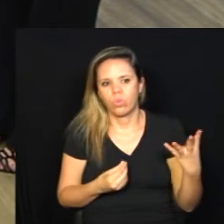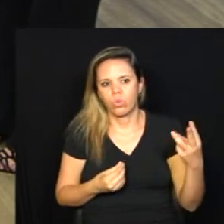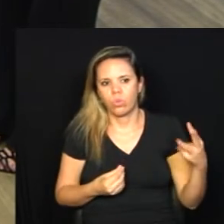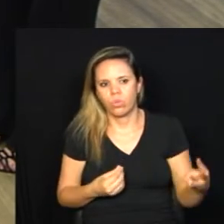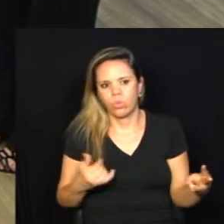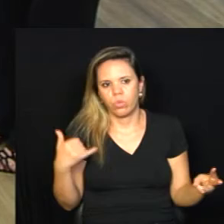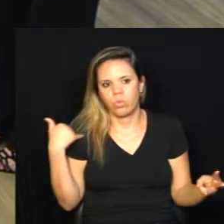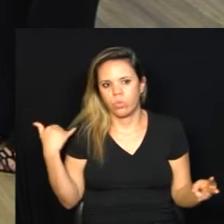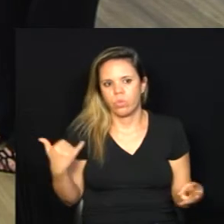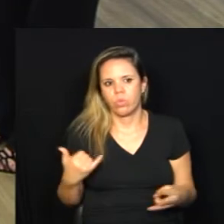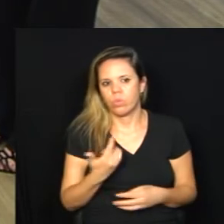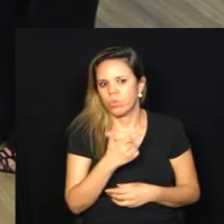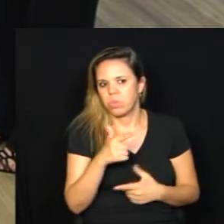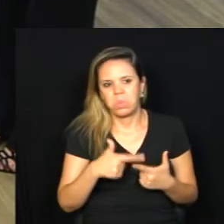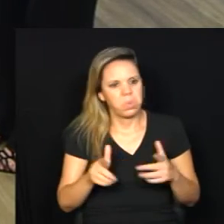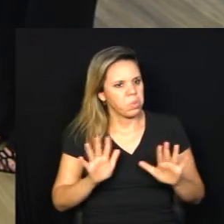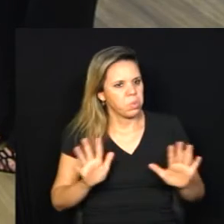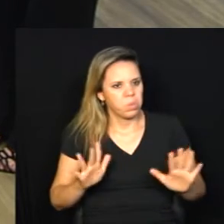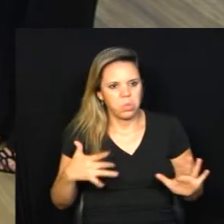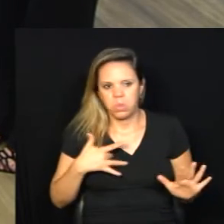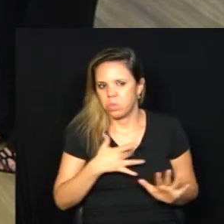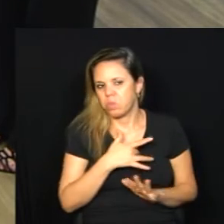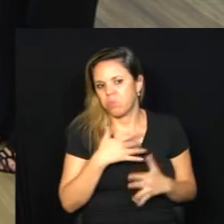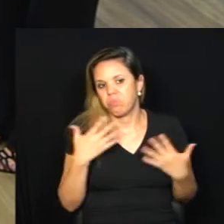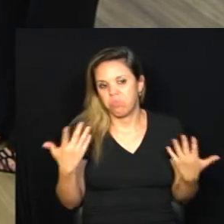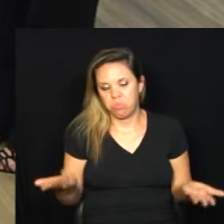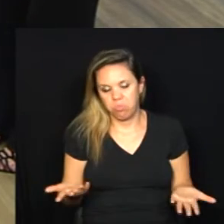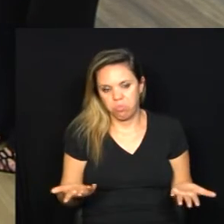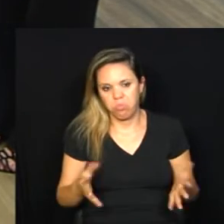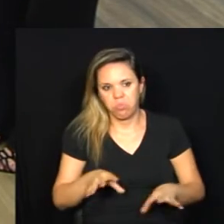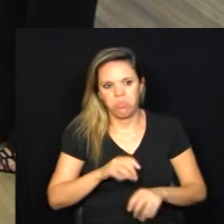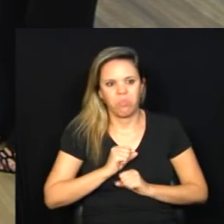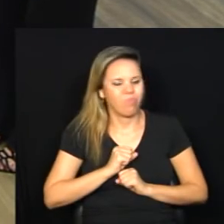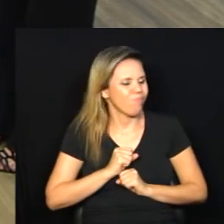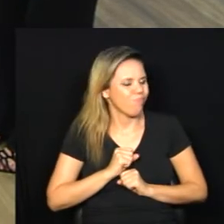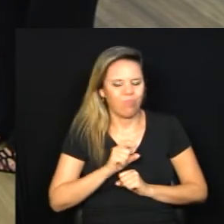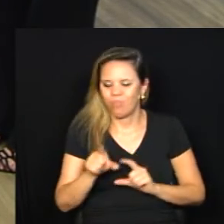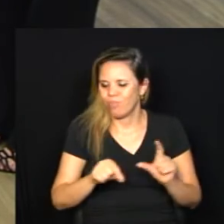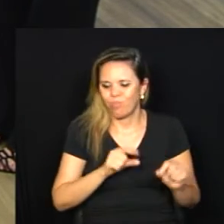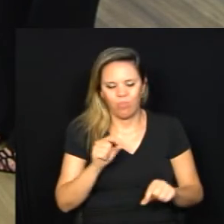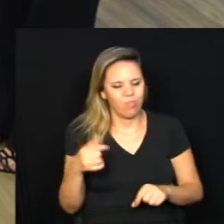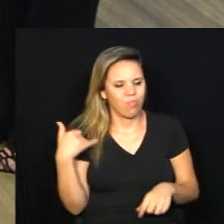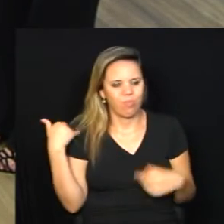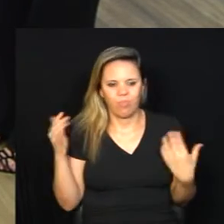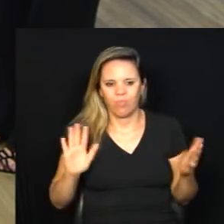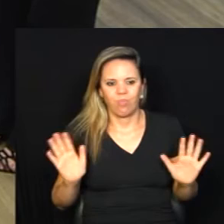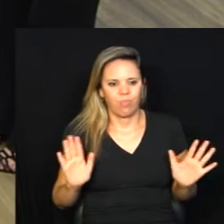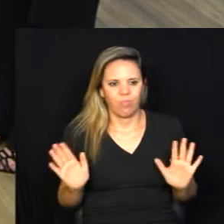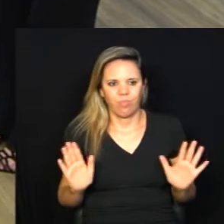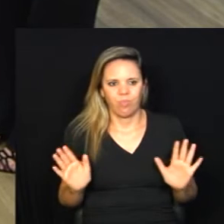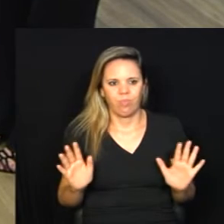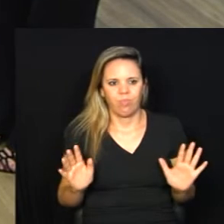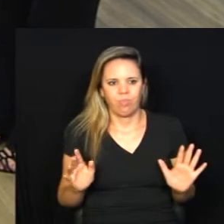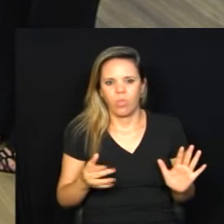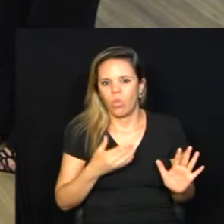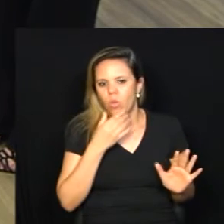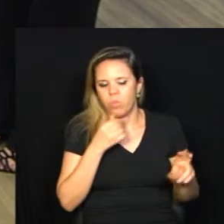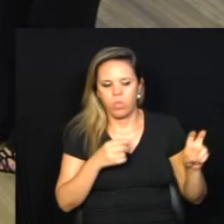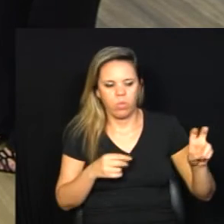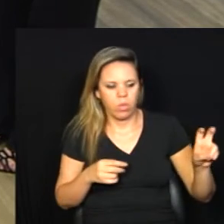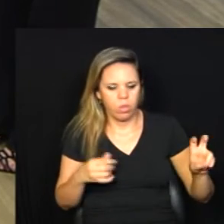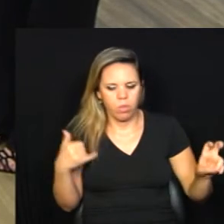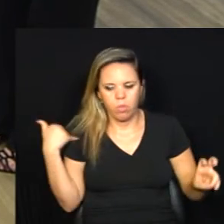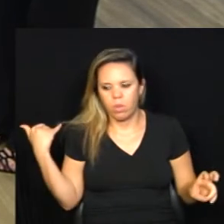43 anos que não tinha comorbidades, então a doença ela não escolhe faixa etária. A gente vê aqui homem de